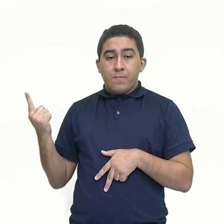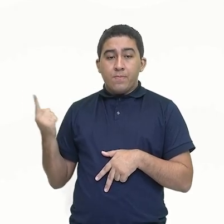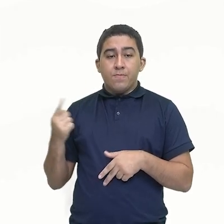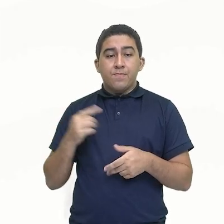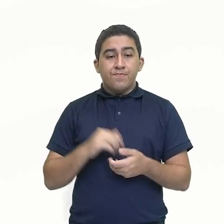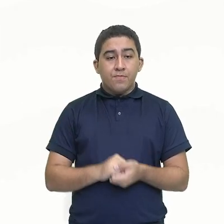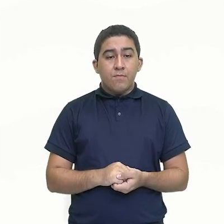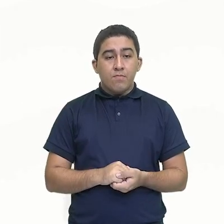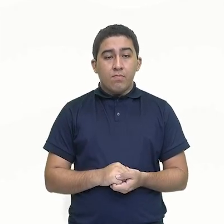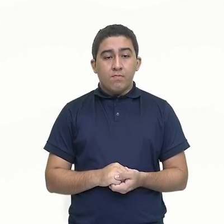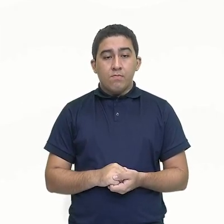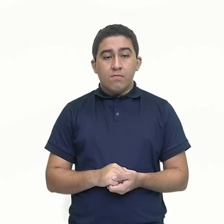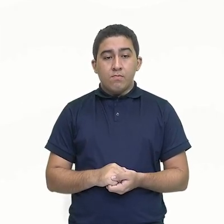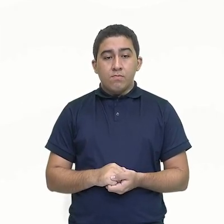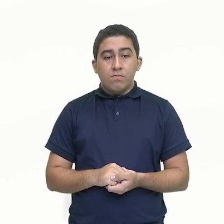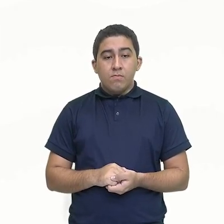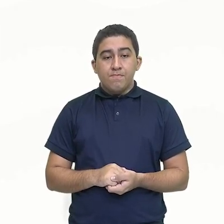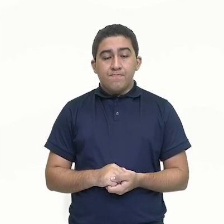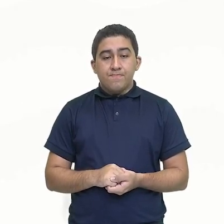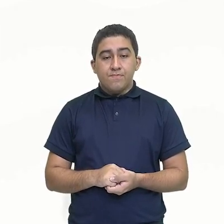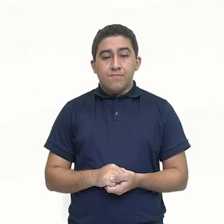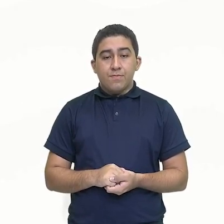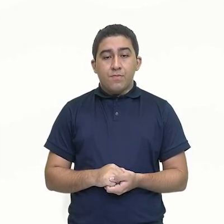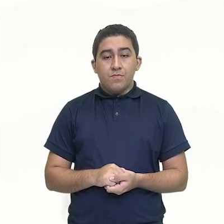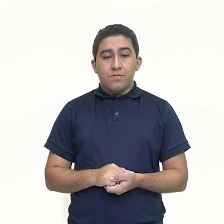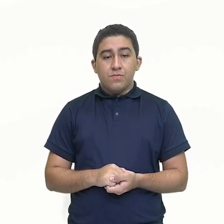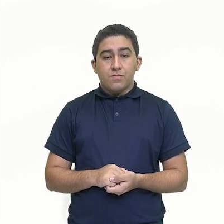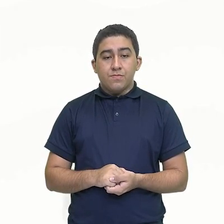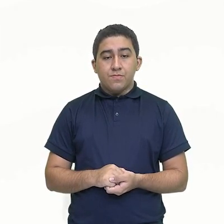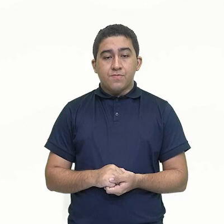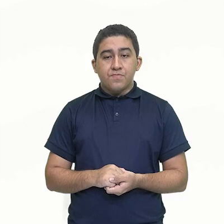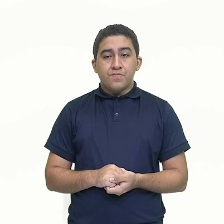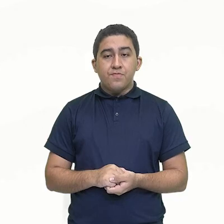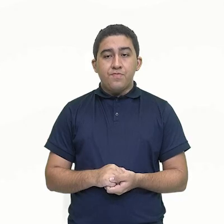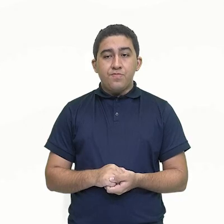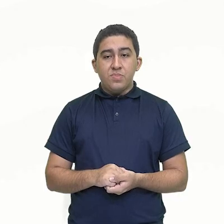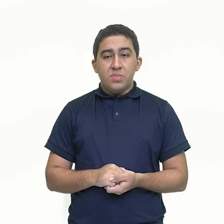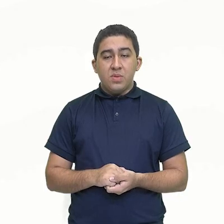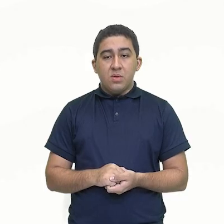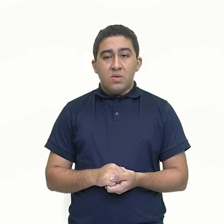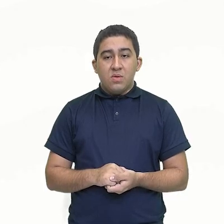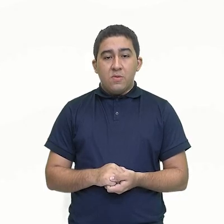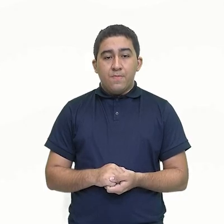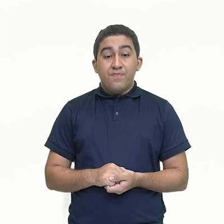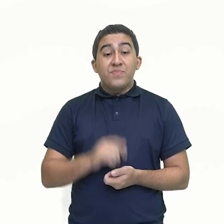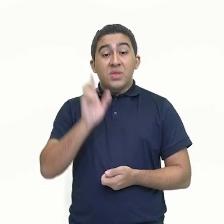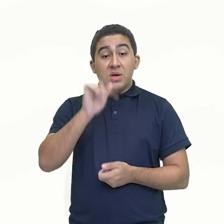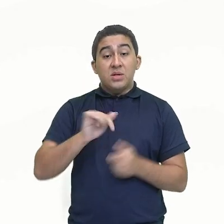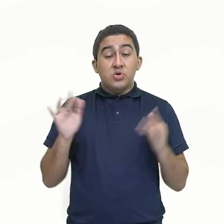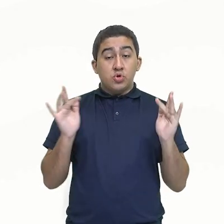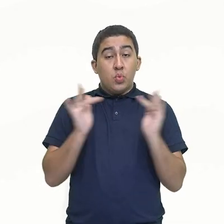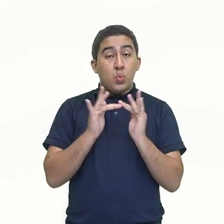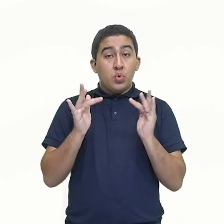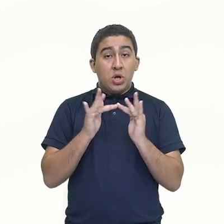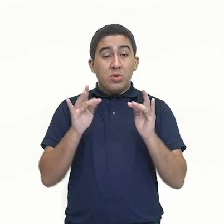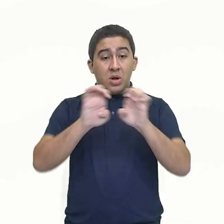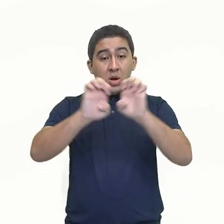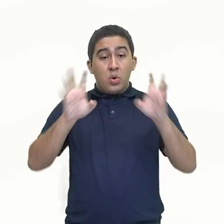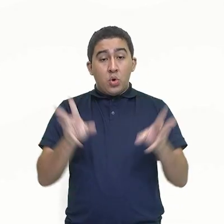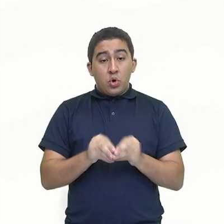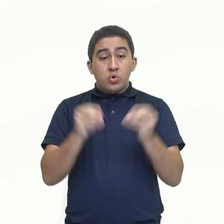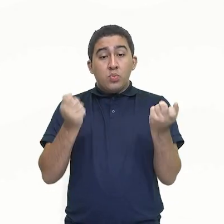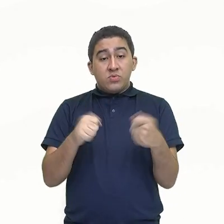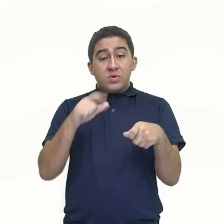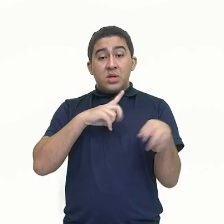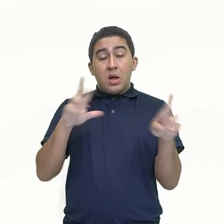diferentes, interespecíficas, entre espécies. E essas interações ecológicas, elas vão determinar